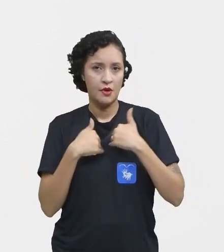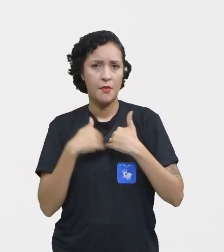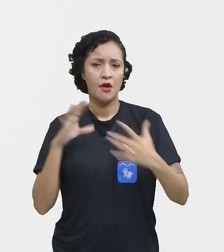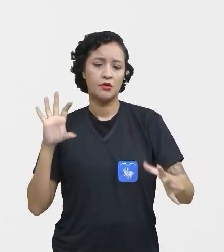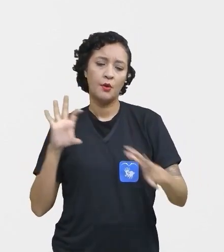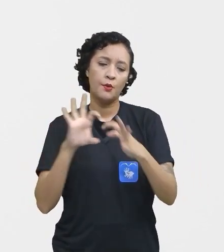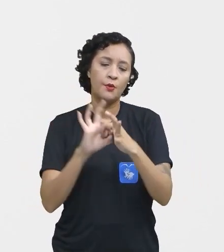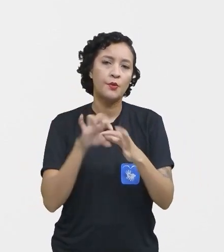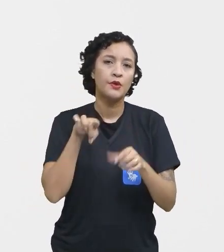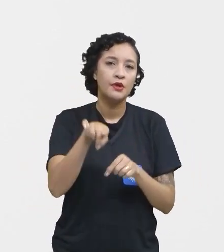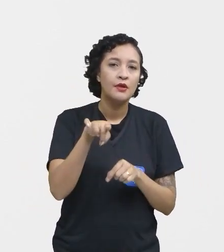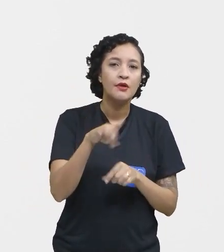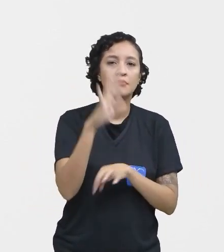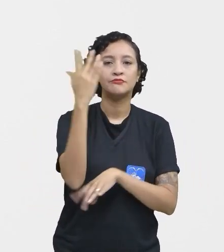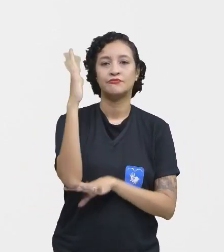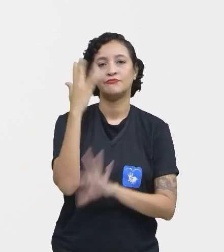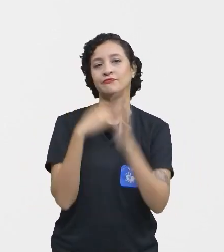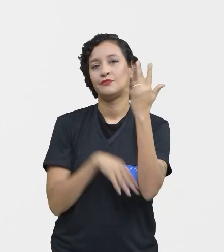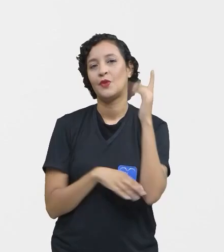outros animais.